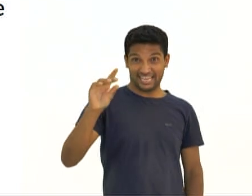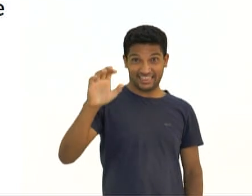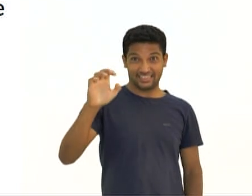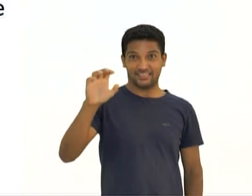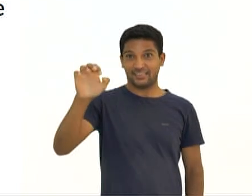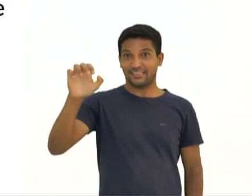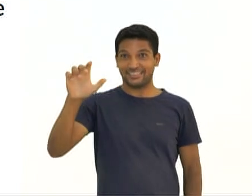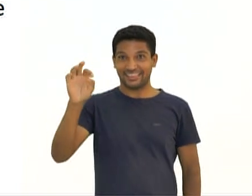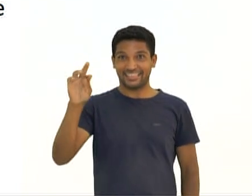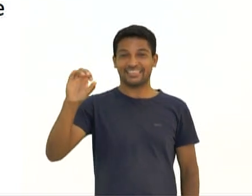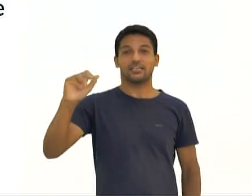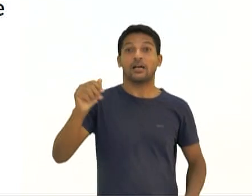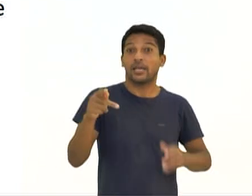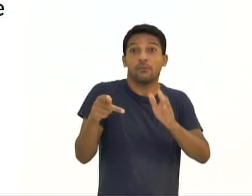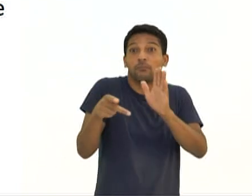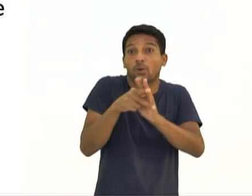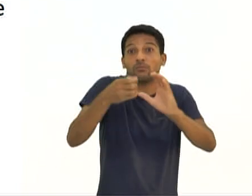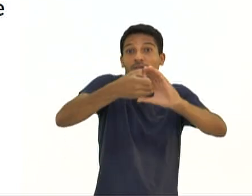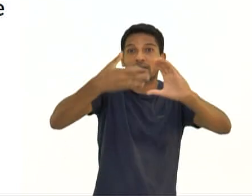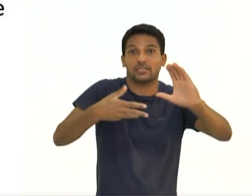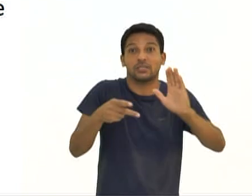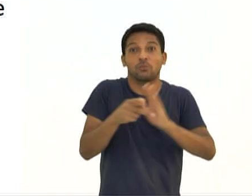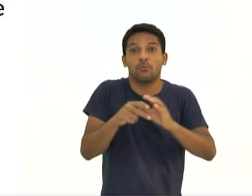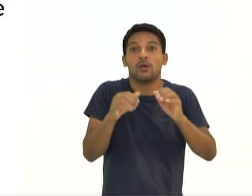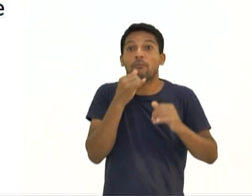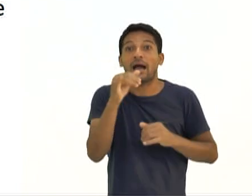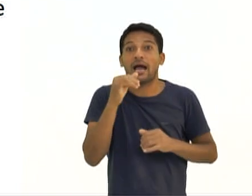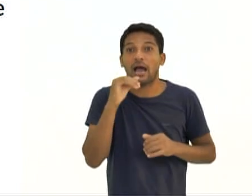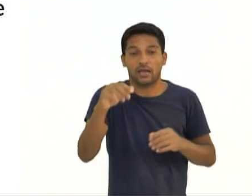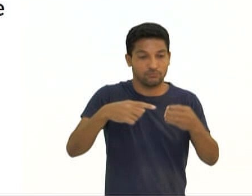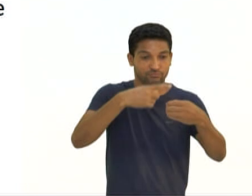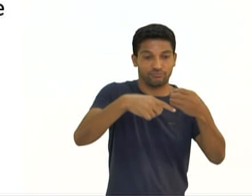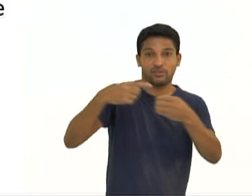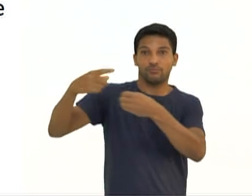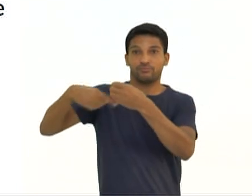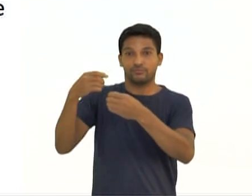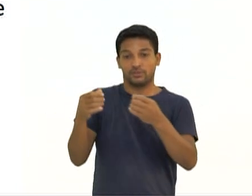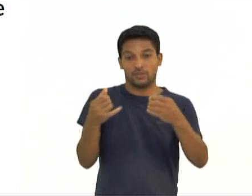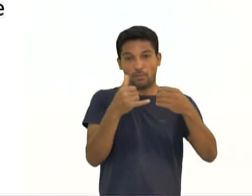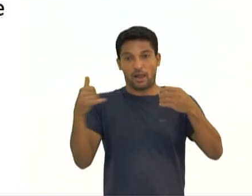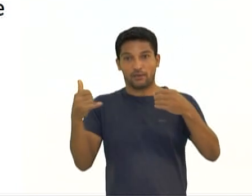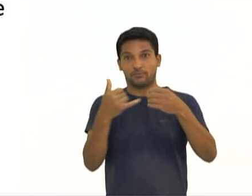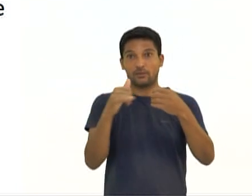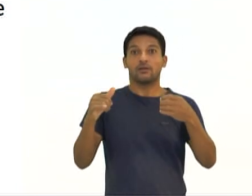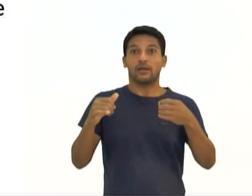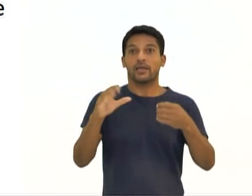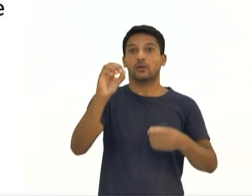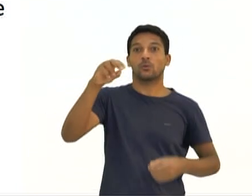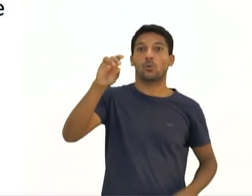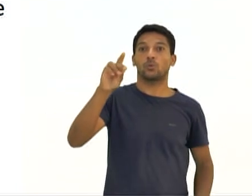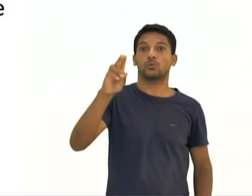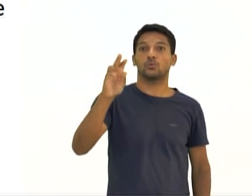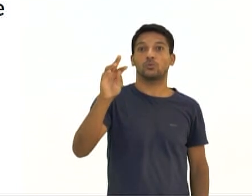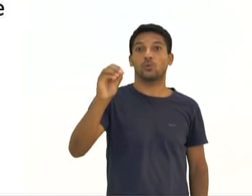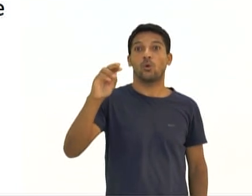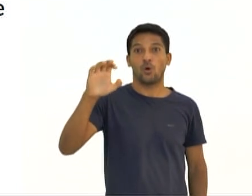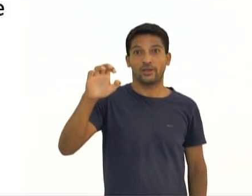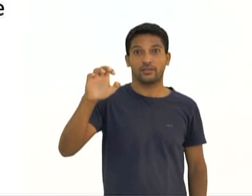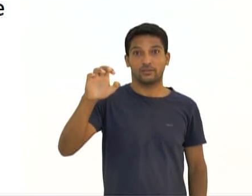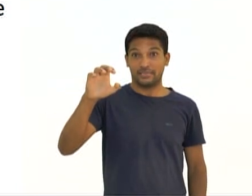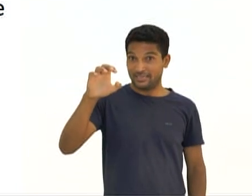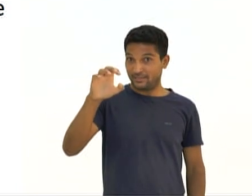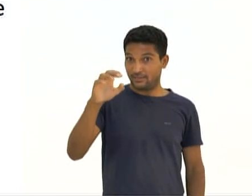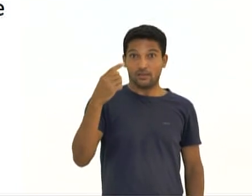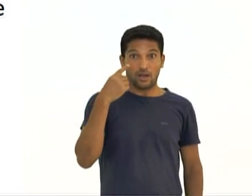materiais, certo, galera? Então a gente classifica esses materiais sendo condutores, eles podem ser também